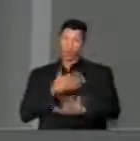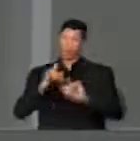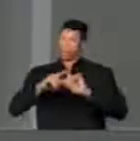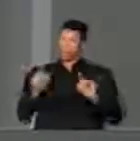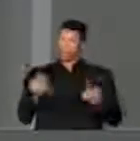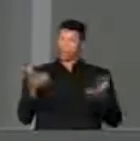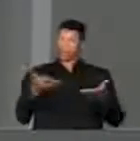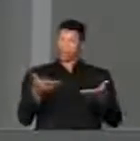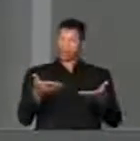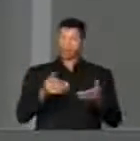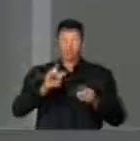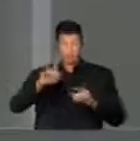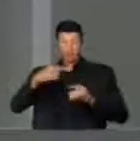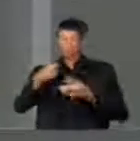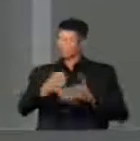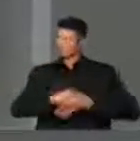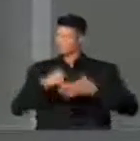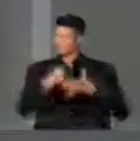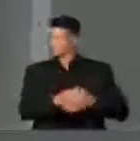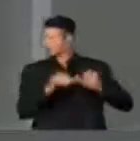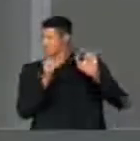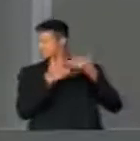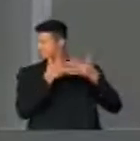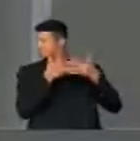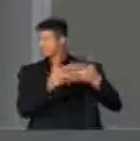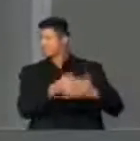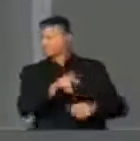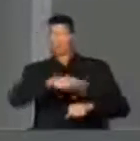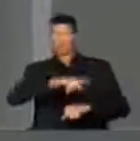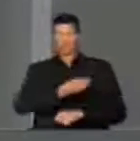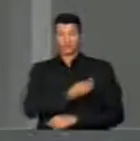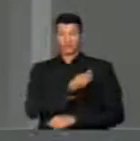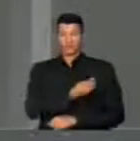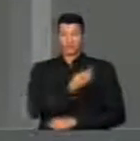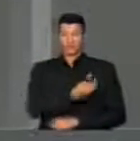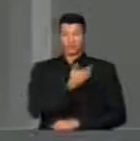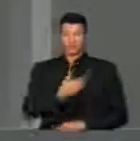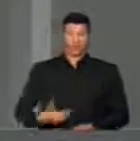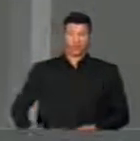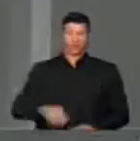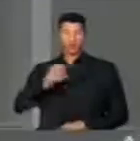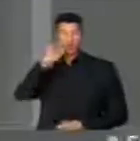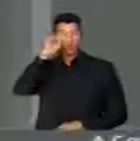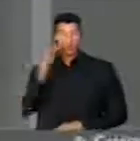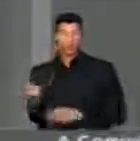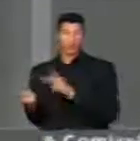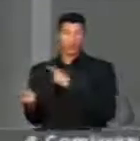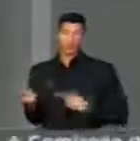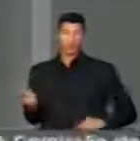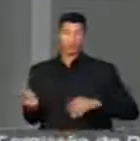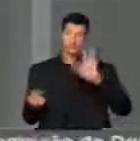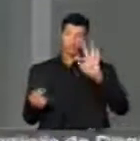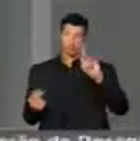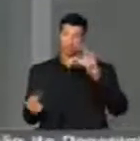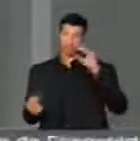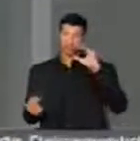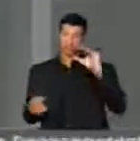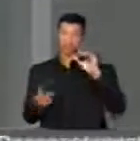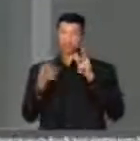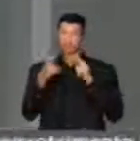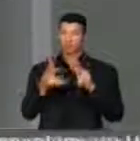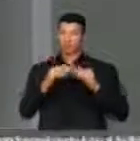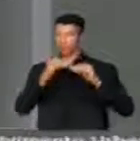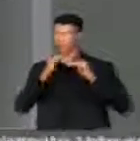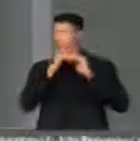Nesse sentido, após uma longa tempestade que o país viveu durante o governo do ex-presidente Fernando Henrique Cardoso, com